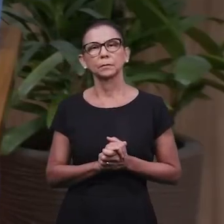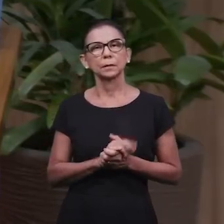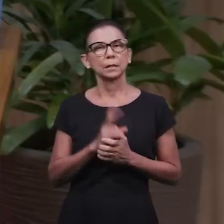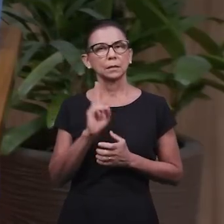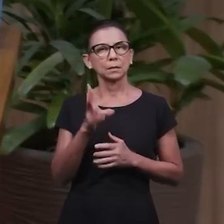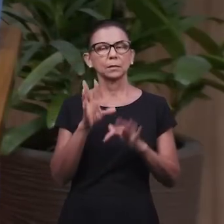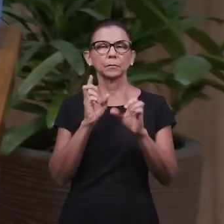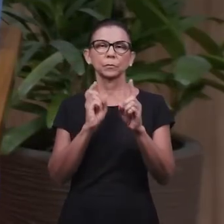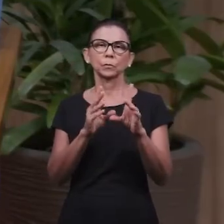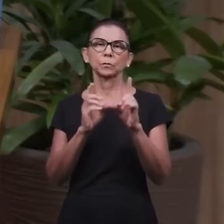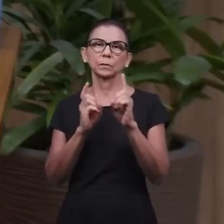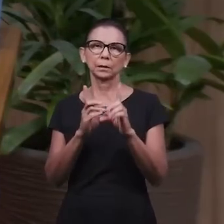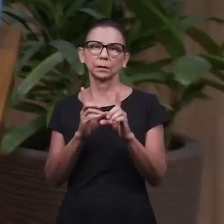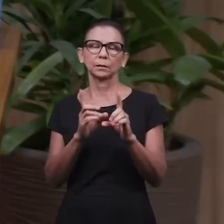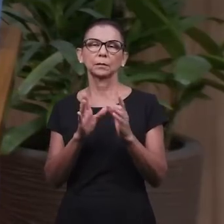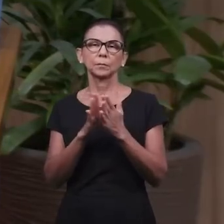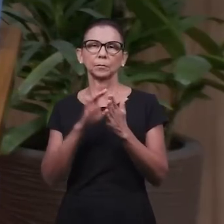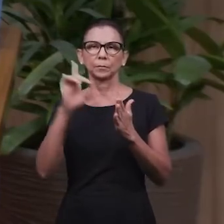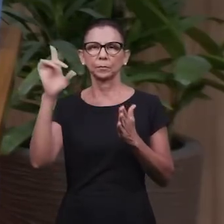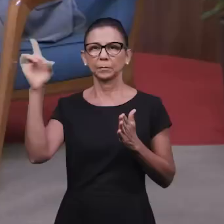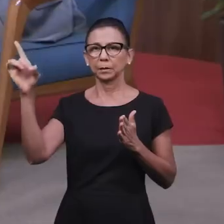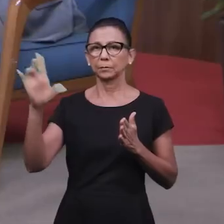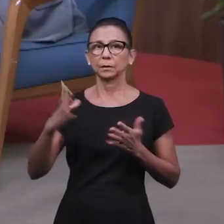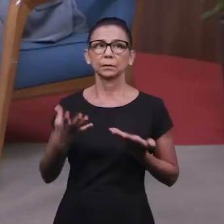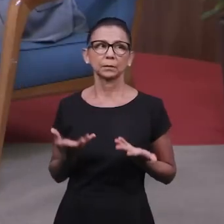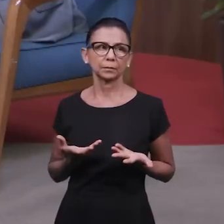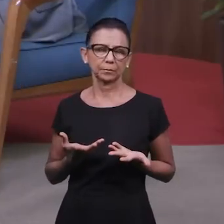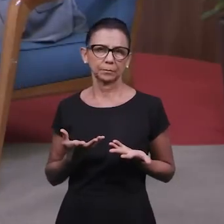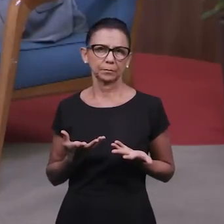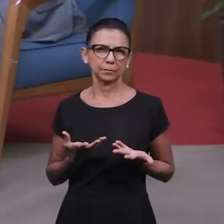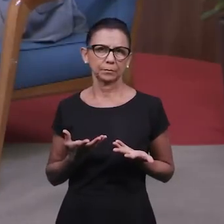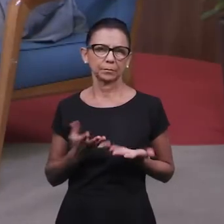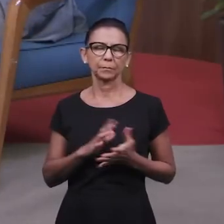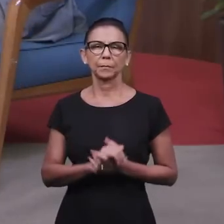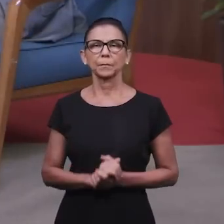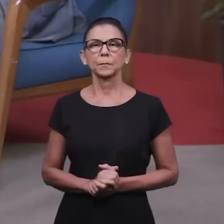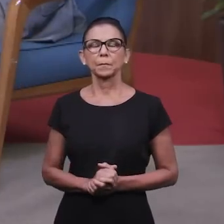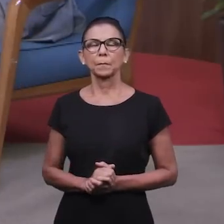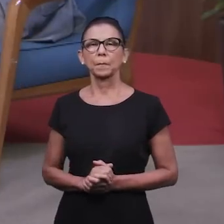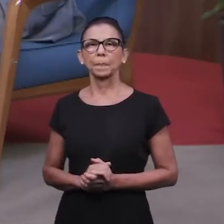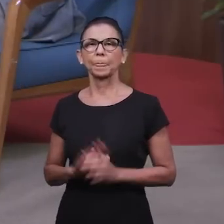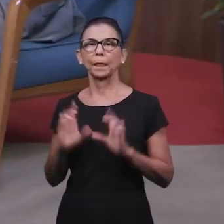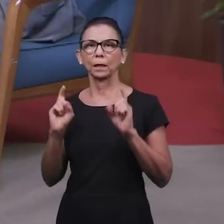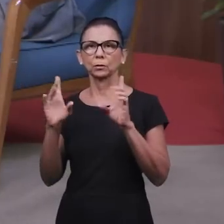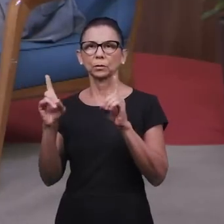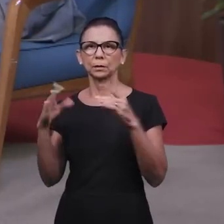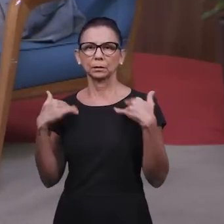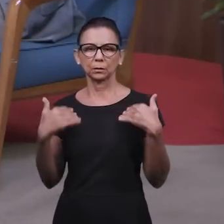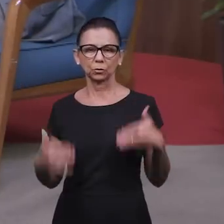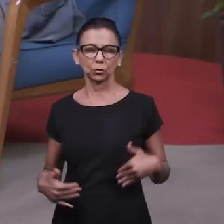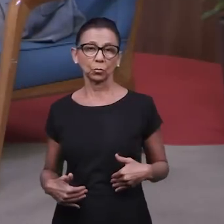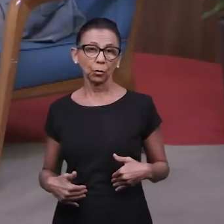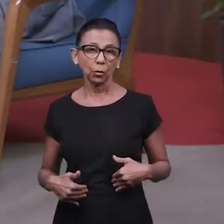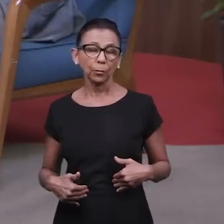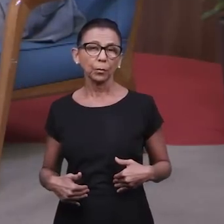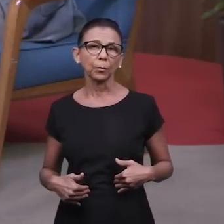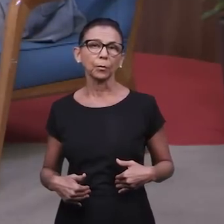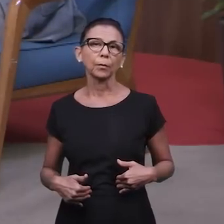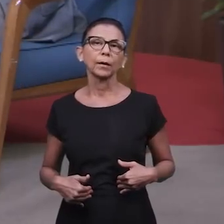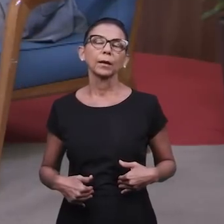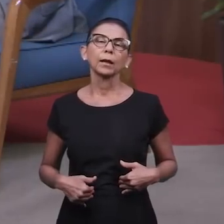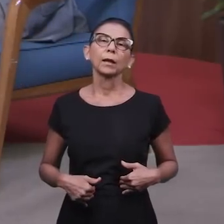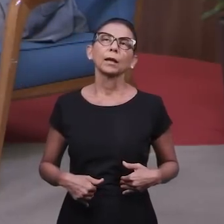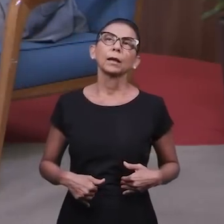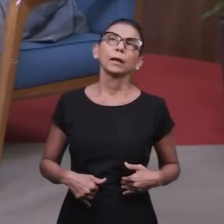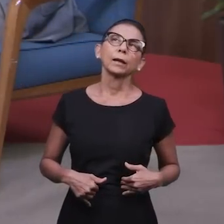abordagem, das doutrinas da obra como sendo doutrinas bíblicas. Claro. Porque quando a gente fala em doutrina de corpo, né, é uma experiência desta obra desde sempre,